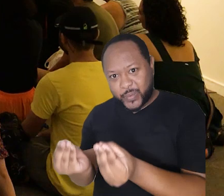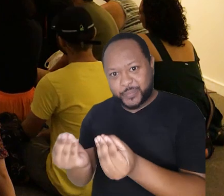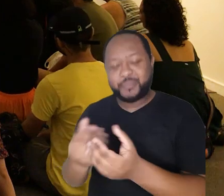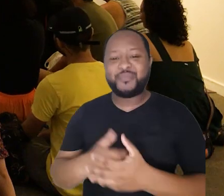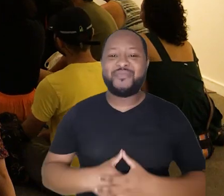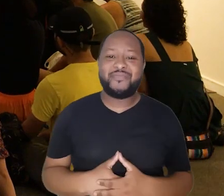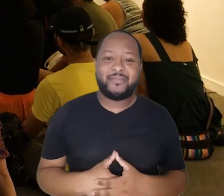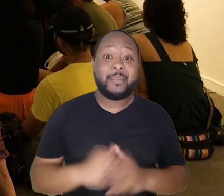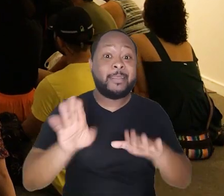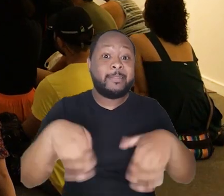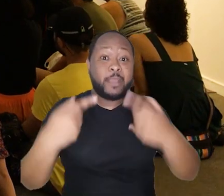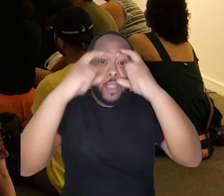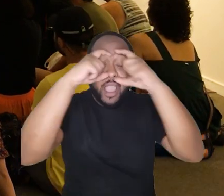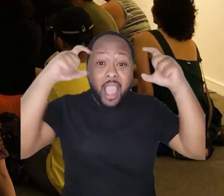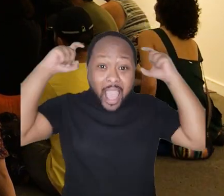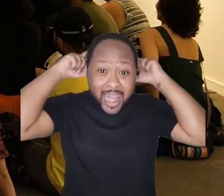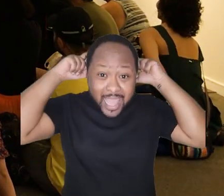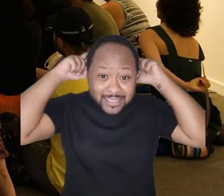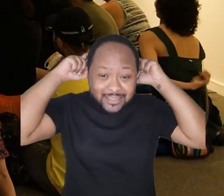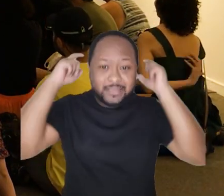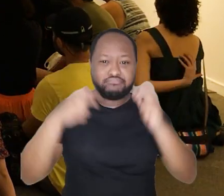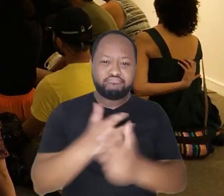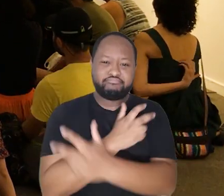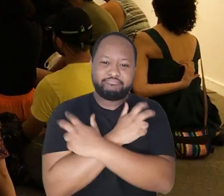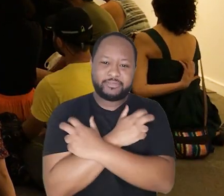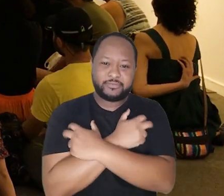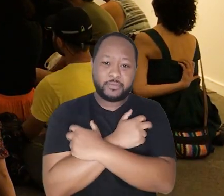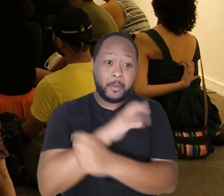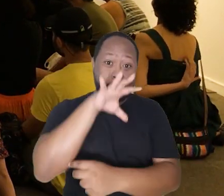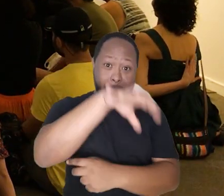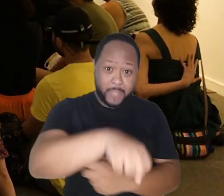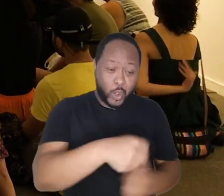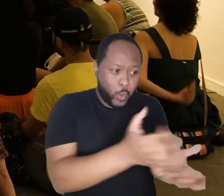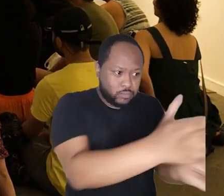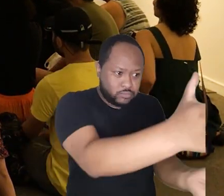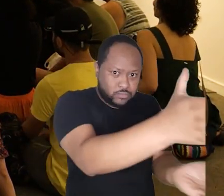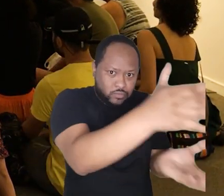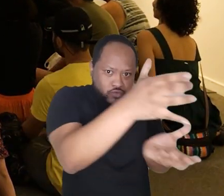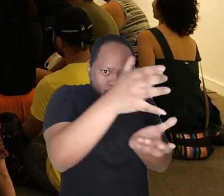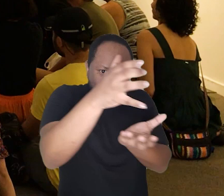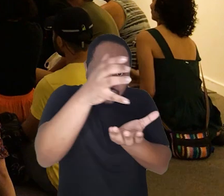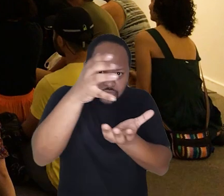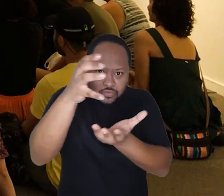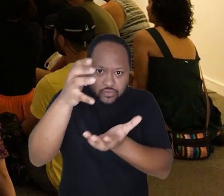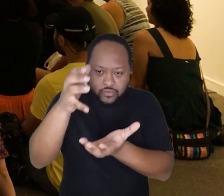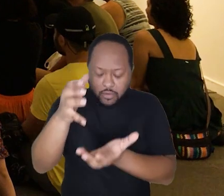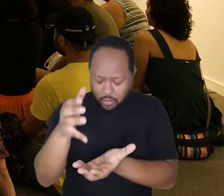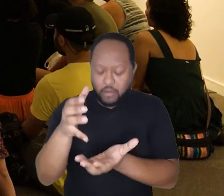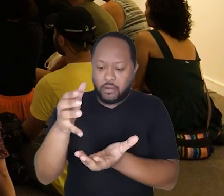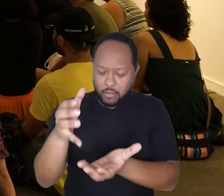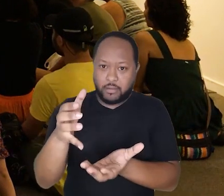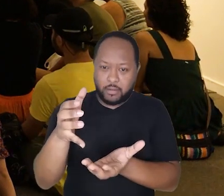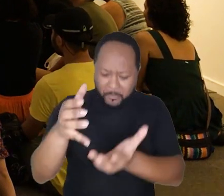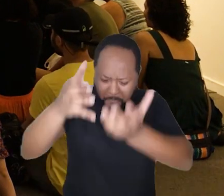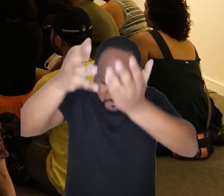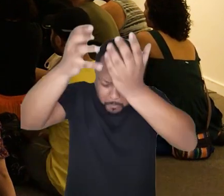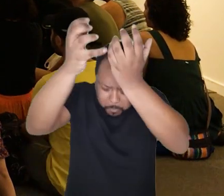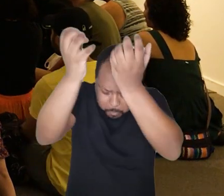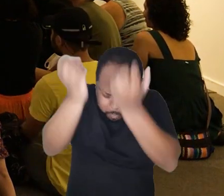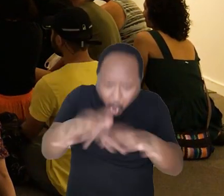o Anansi pega o pote das histórias nas suas mãos e aí ele joga no